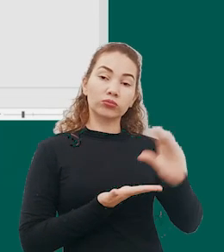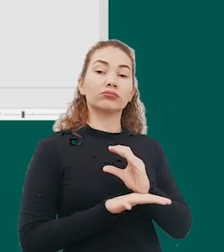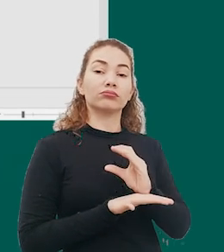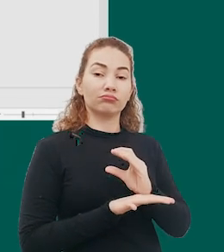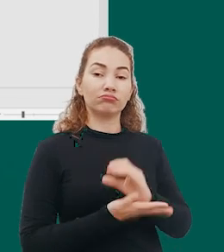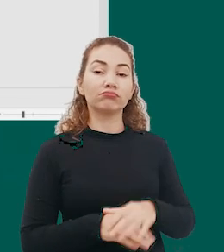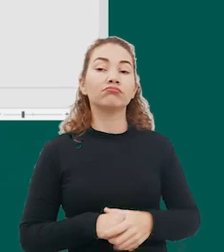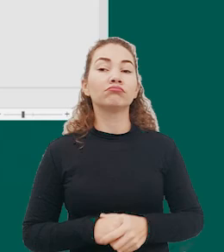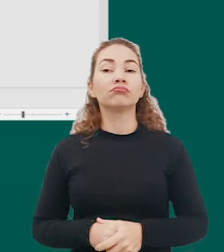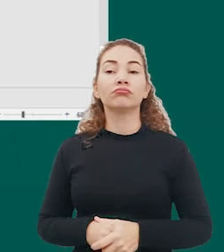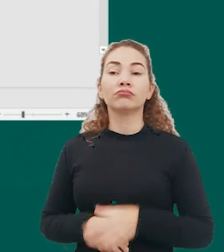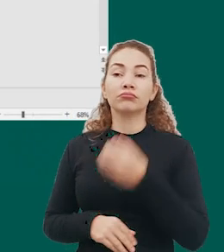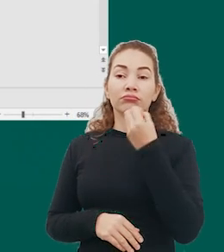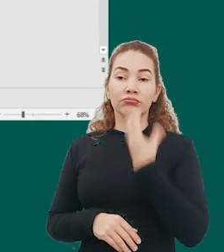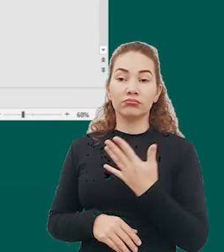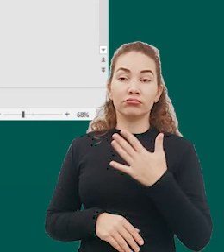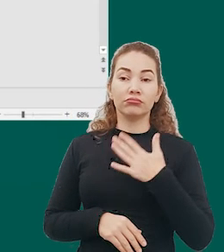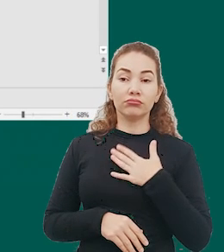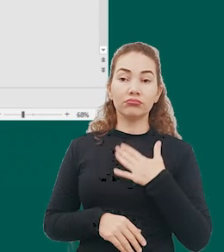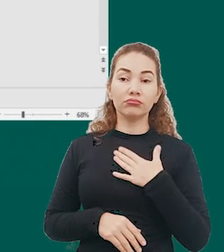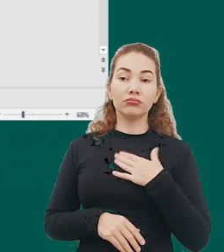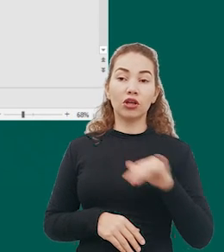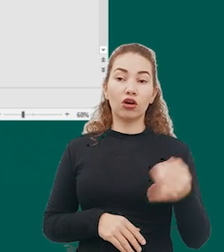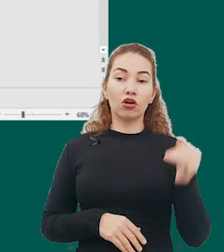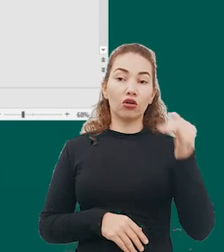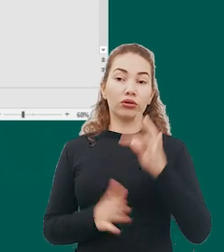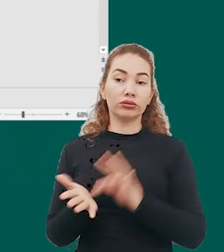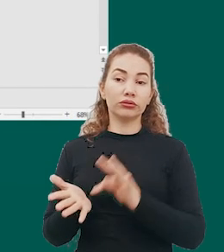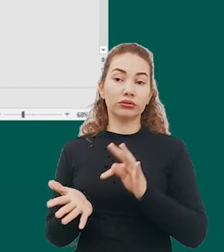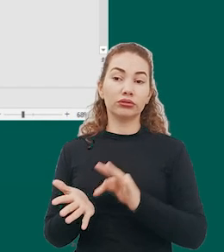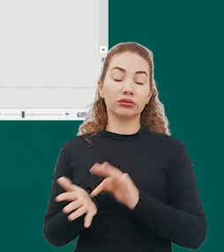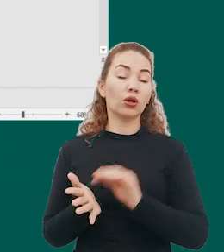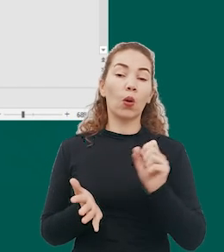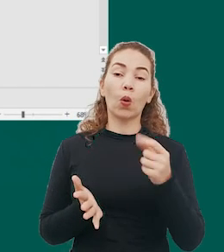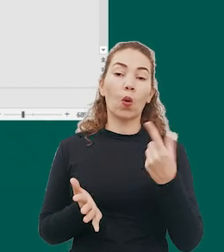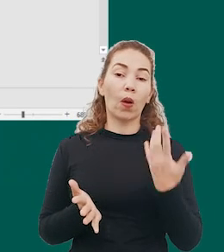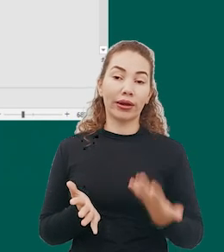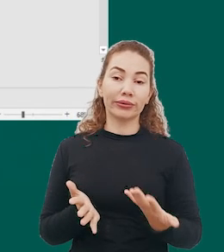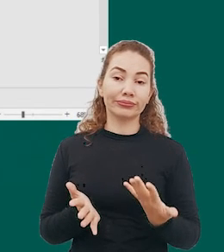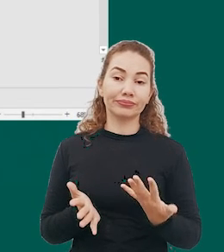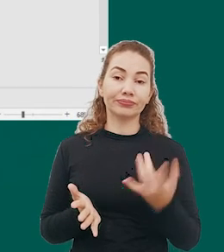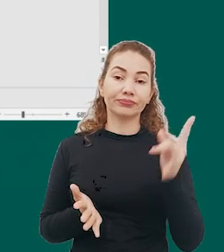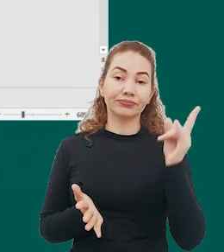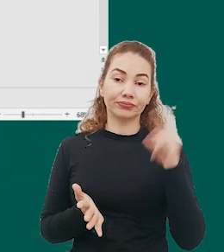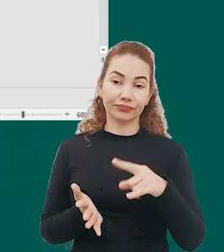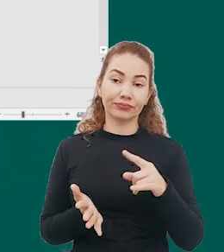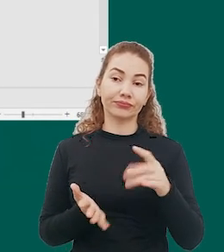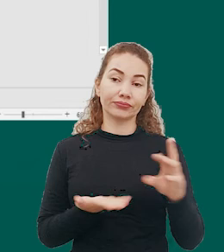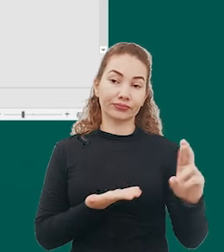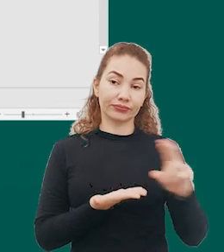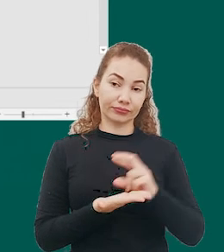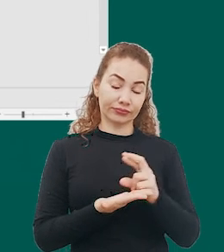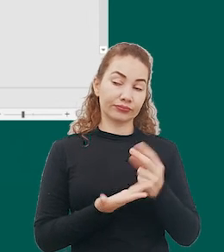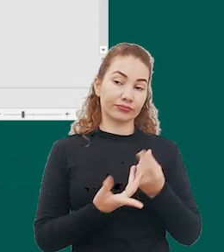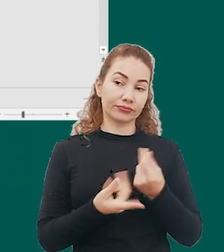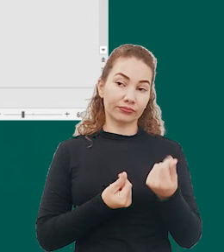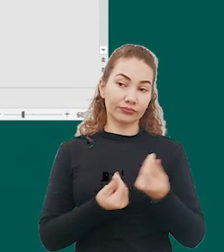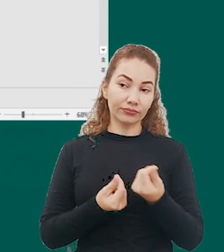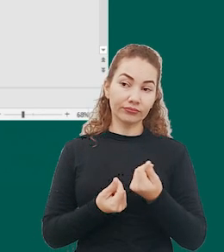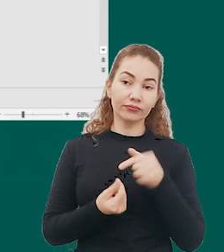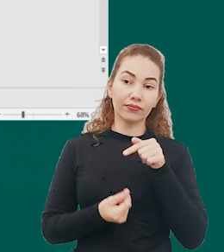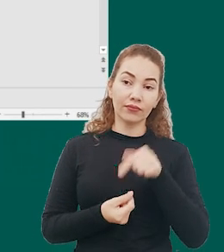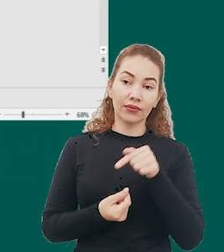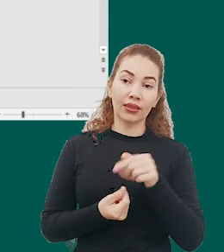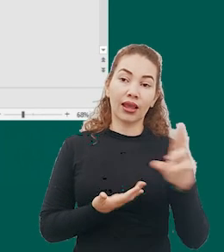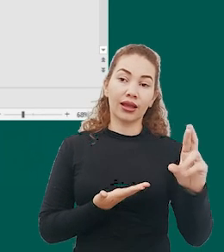tá? Bom, e o meu rendimento tributável, qual vai ser? Vai ser a minha receita líquida, ou seja,